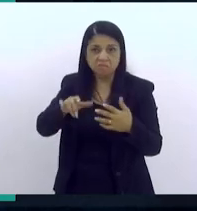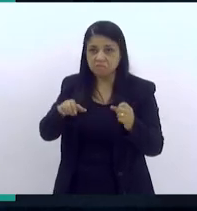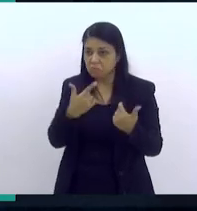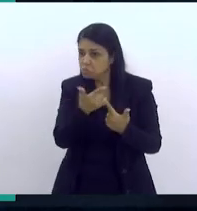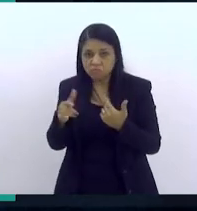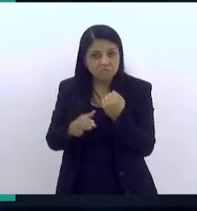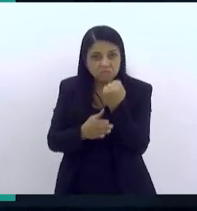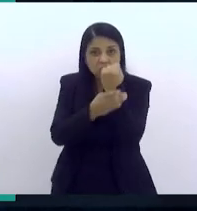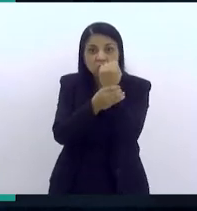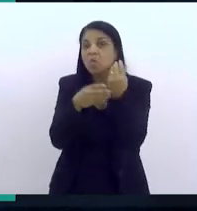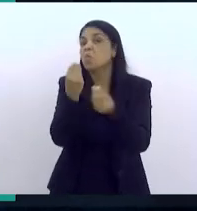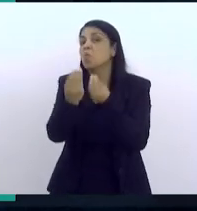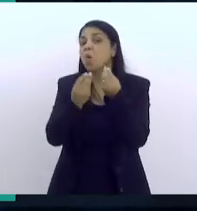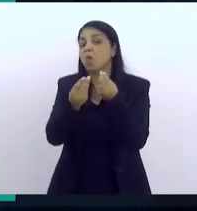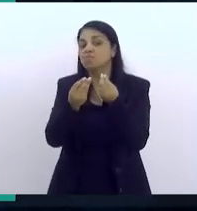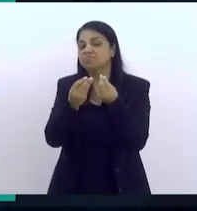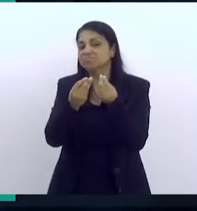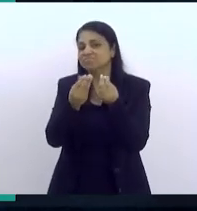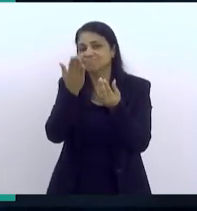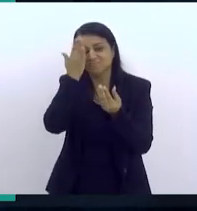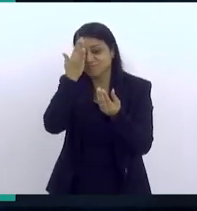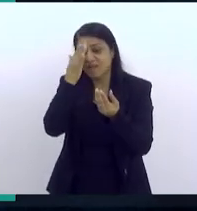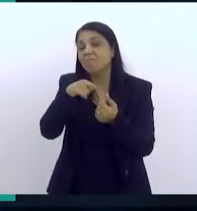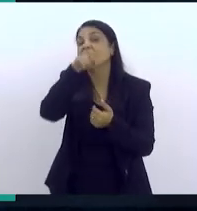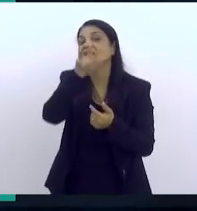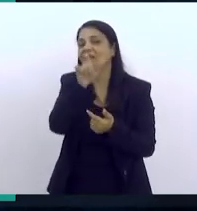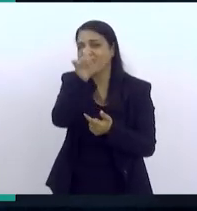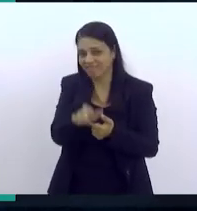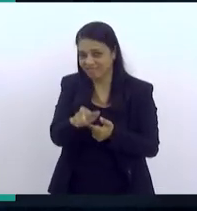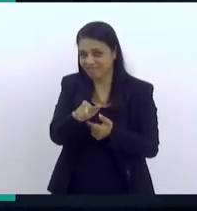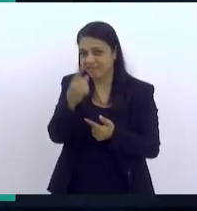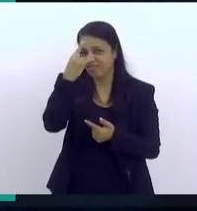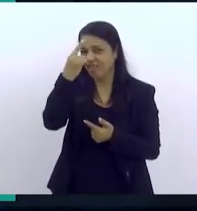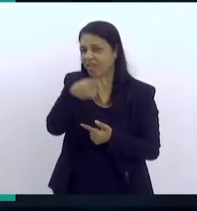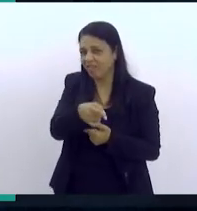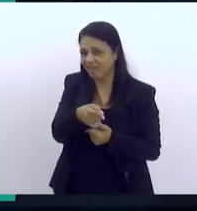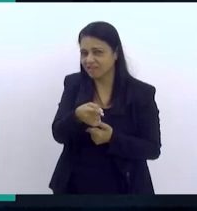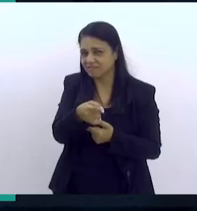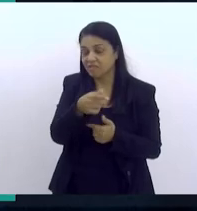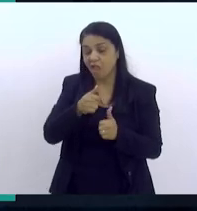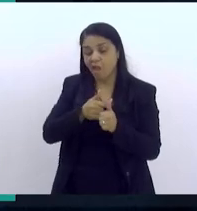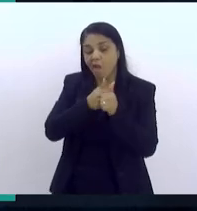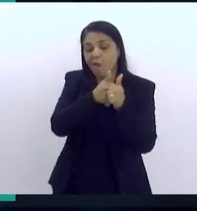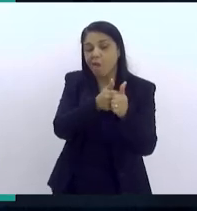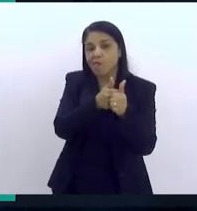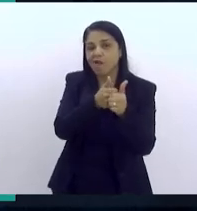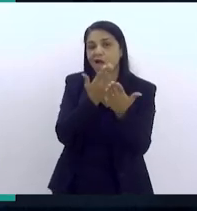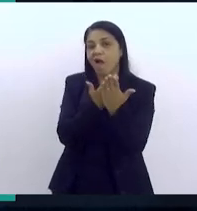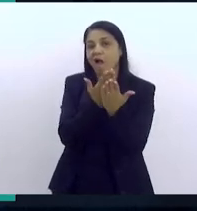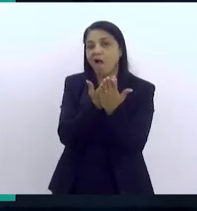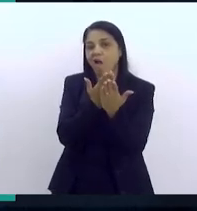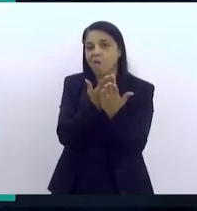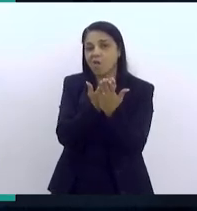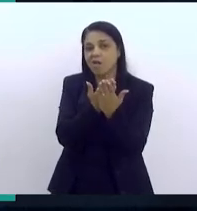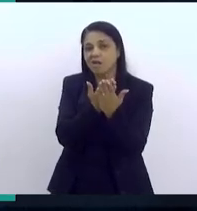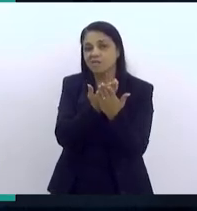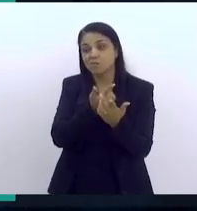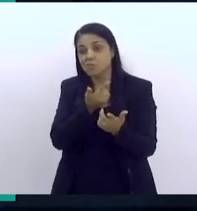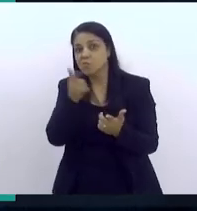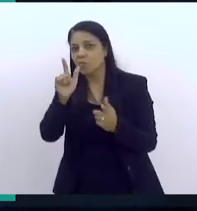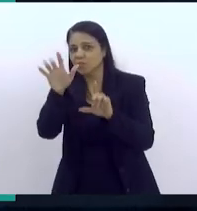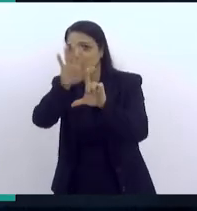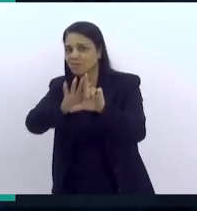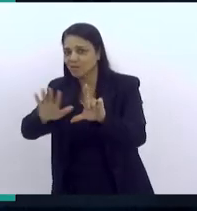a gente não sabe quem tá lá a gente não sabe quem está acompanhando aquela aula através de outro espaço porque